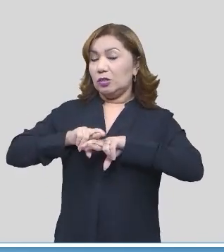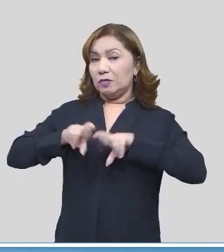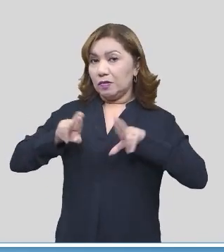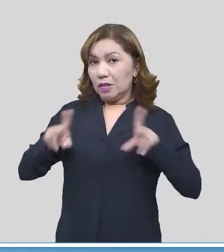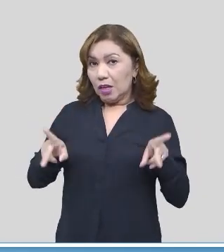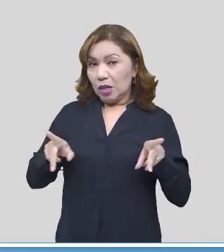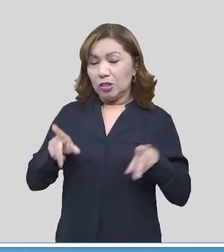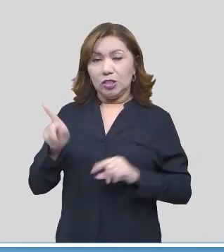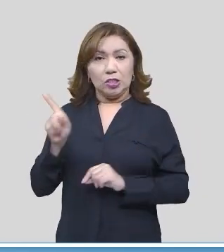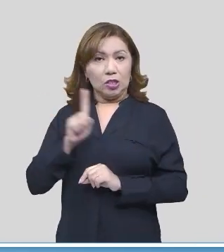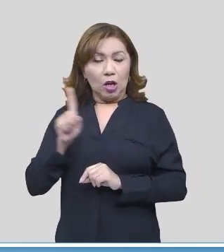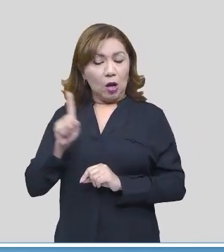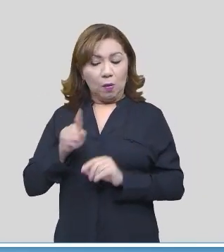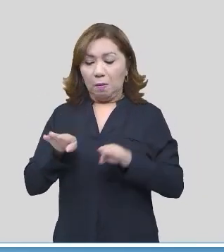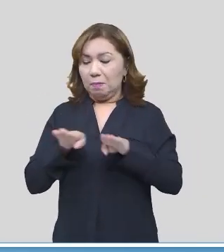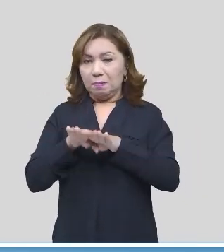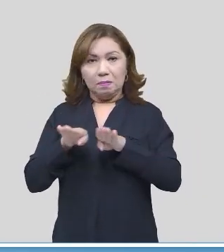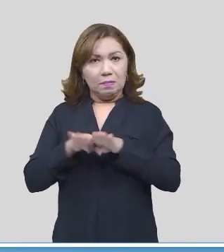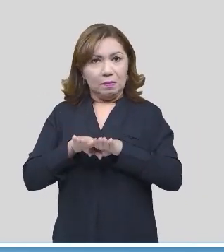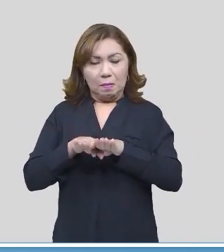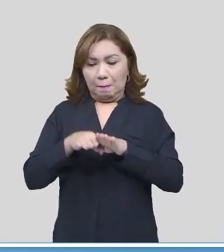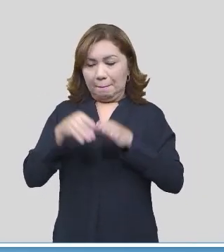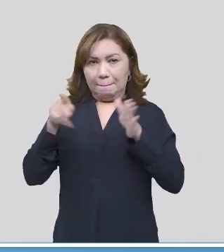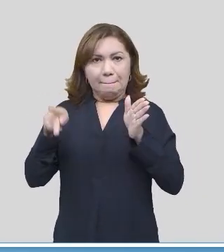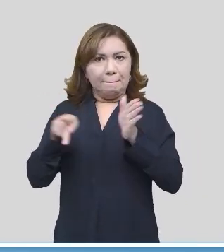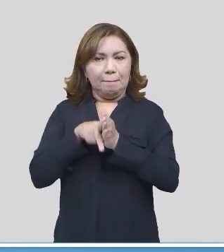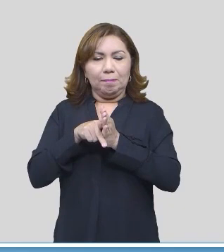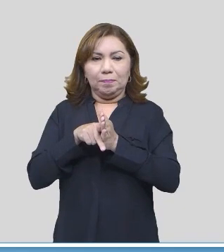que utilizamos partes do corpo.